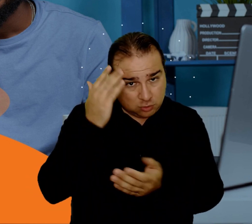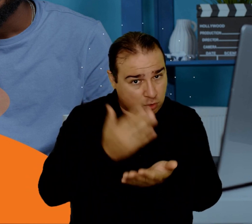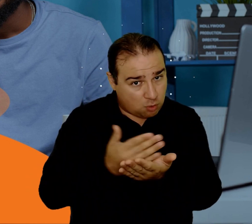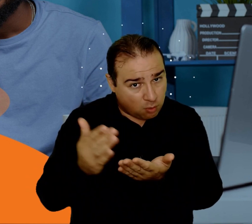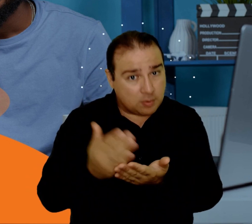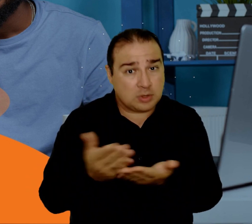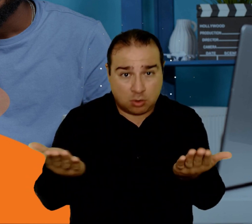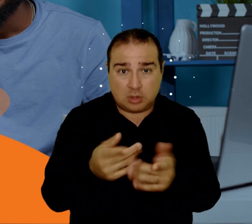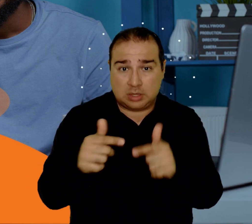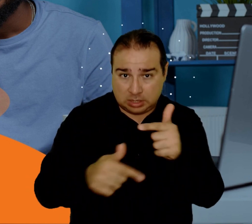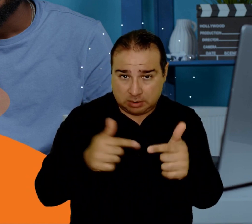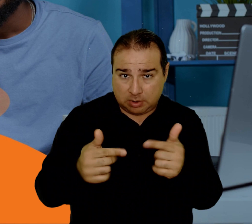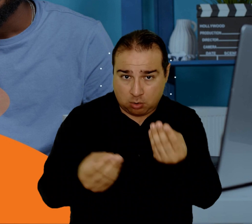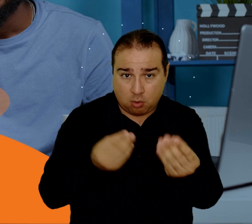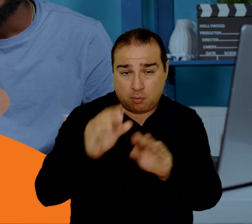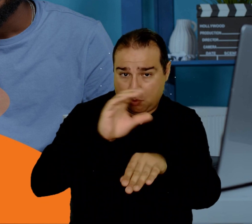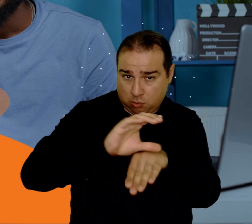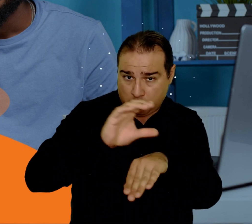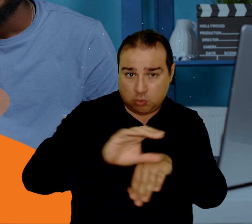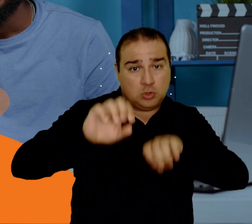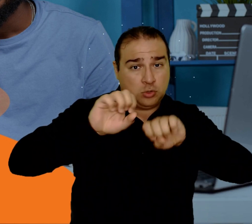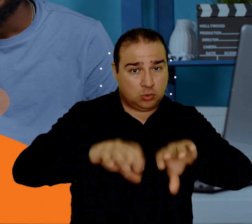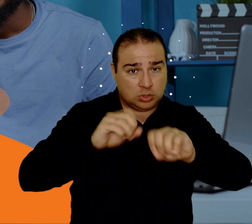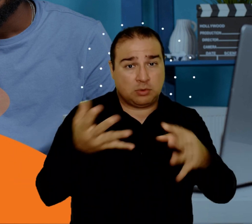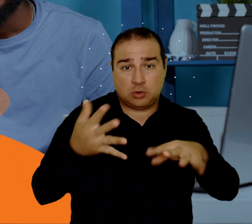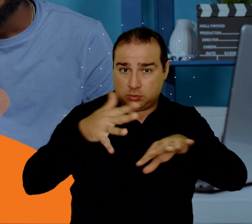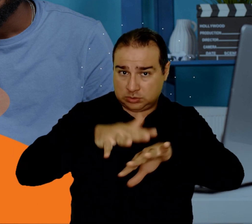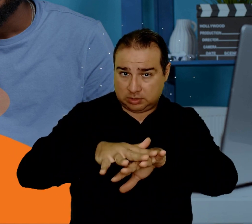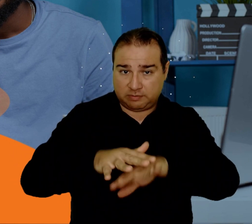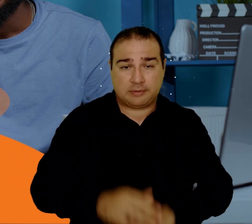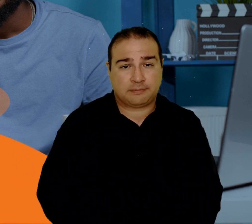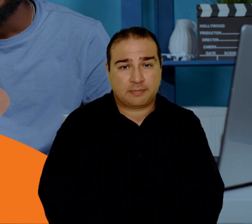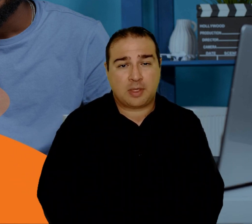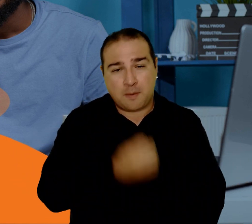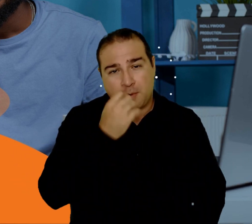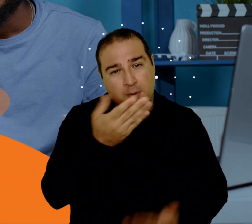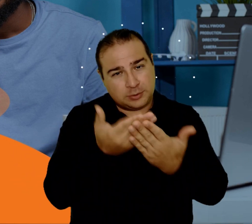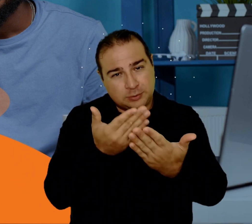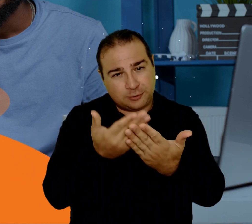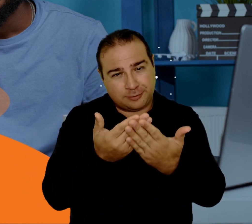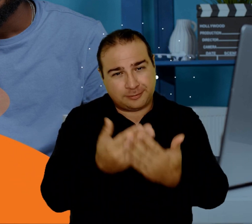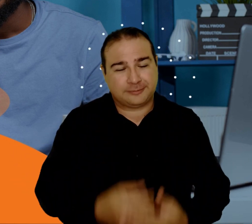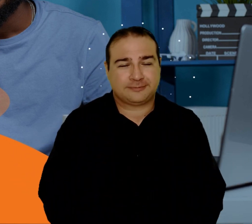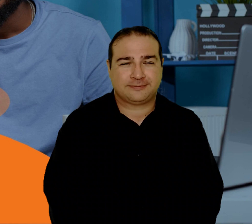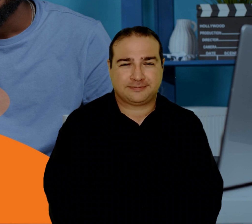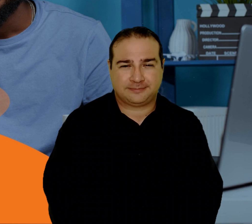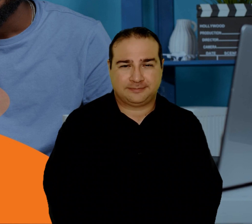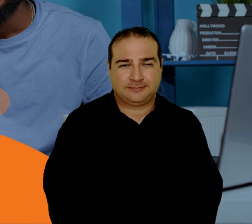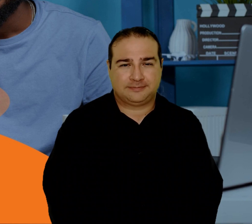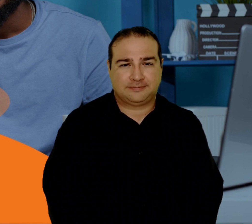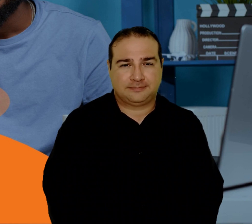não iniciar o curso de Educação Inclusiva. Bom estudo, pessoal!